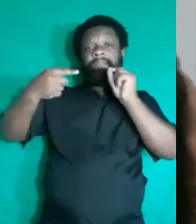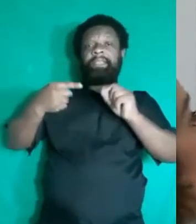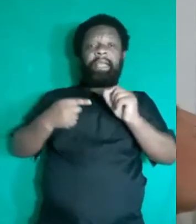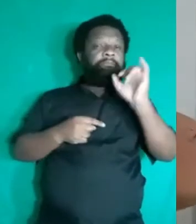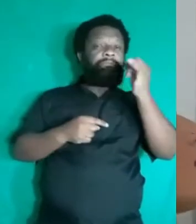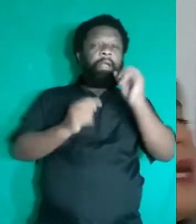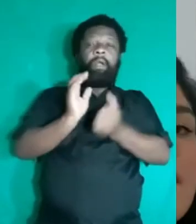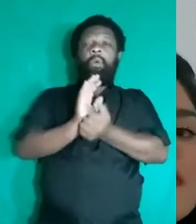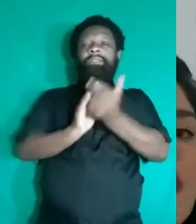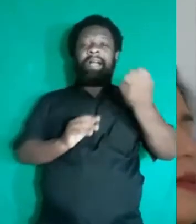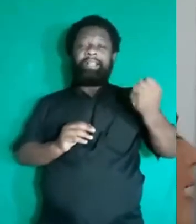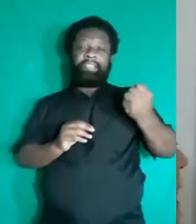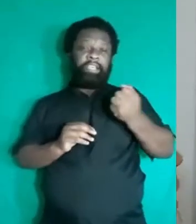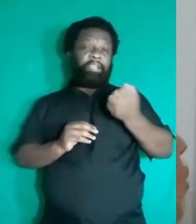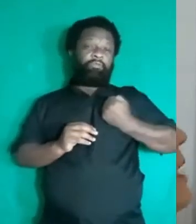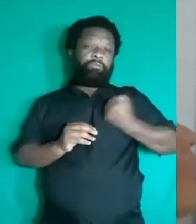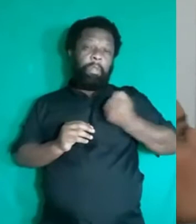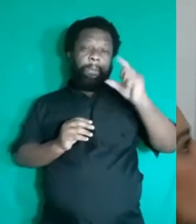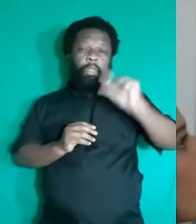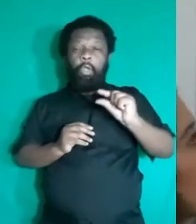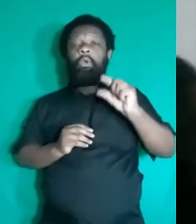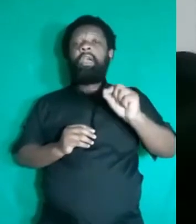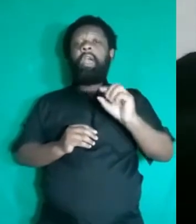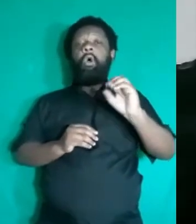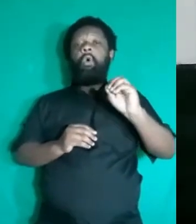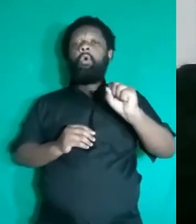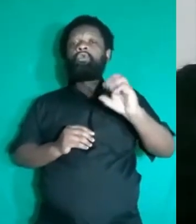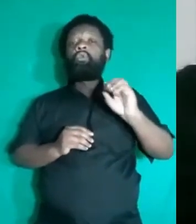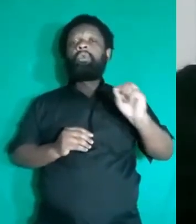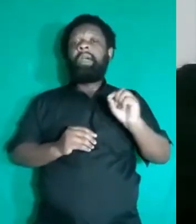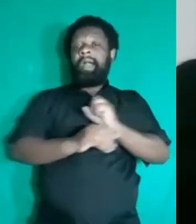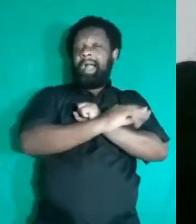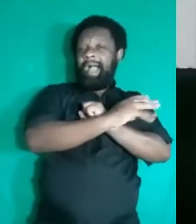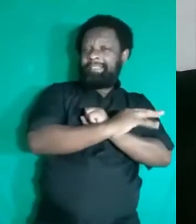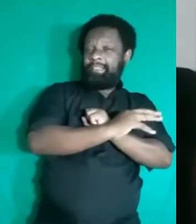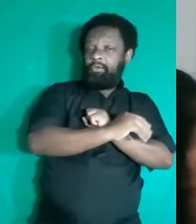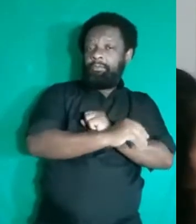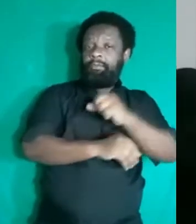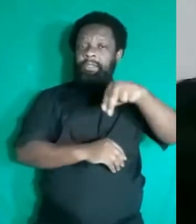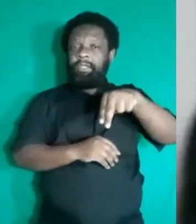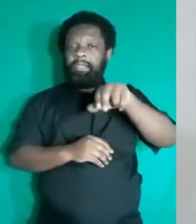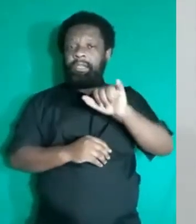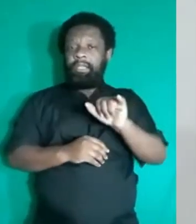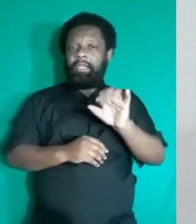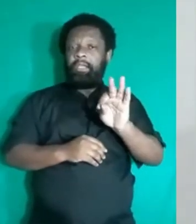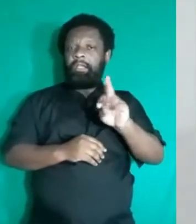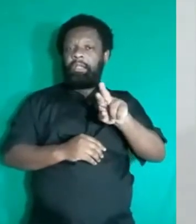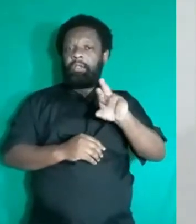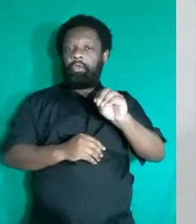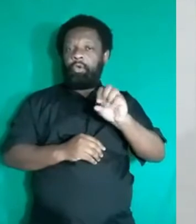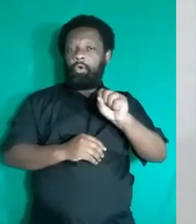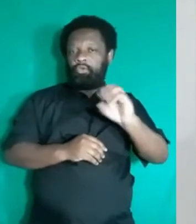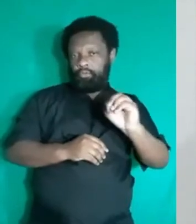carga. Então, de cima, pessoal, se tem um menor número de átomos de oxigênio, então ele é o oso. Então, esse é o